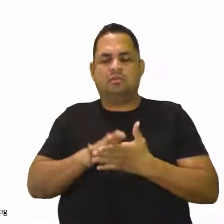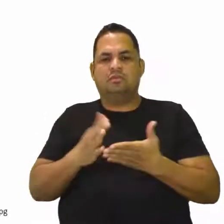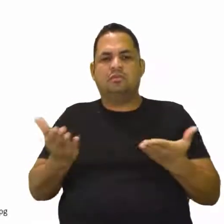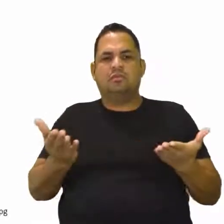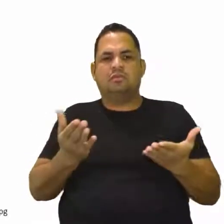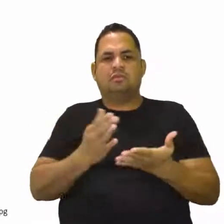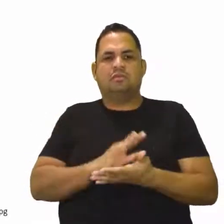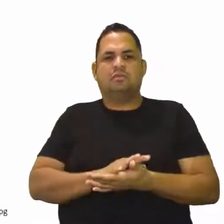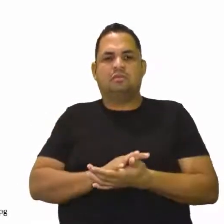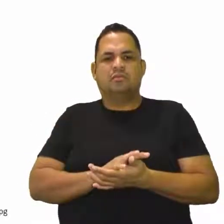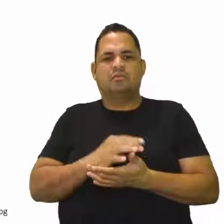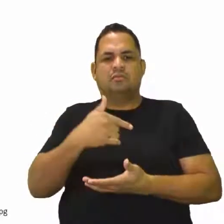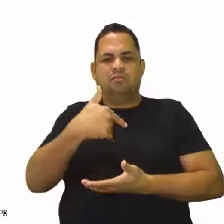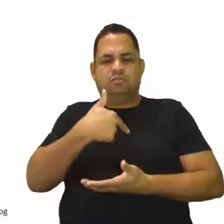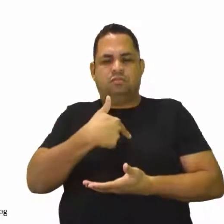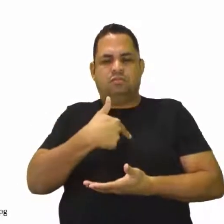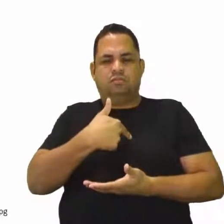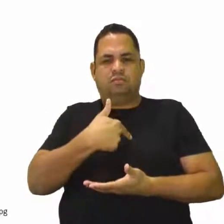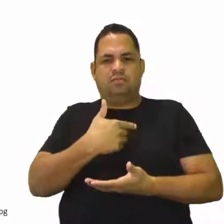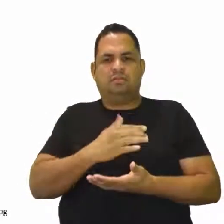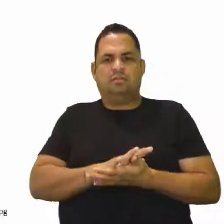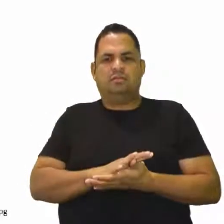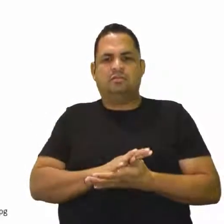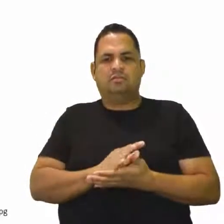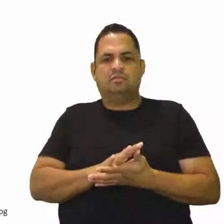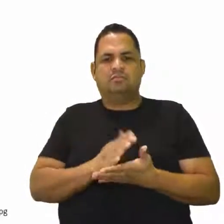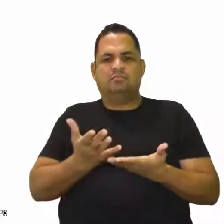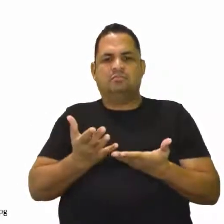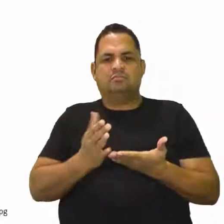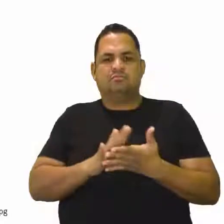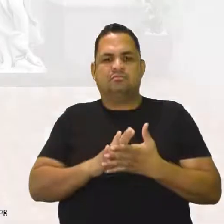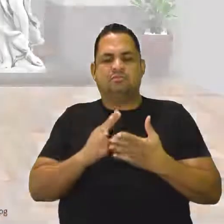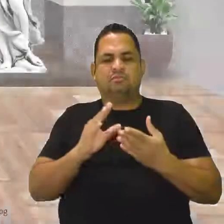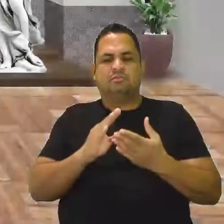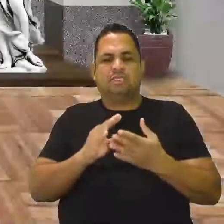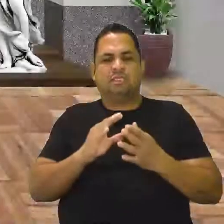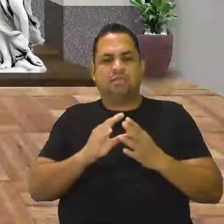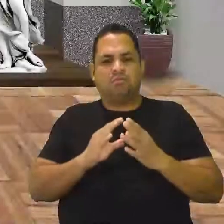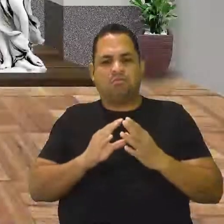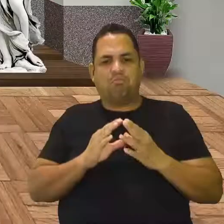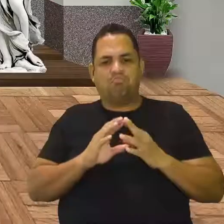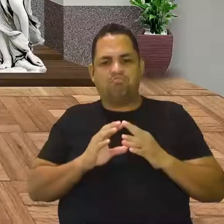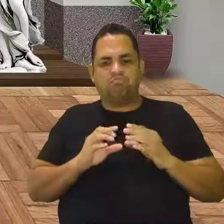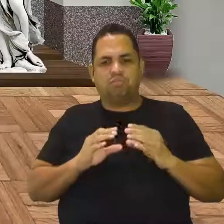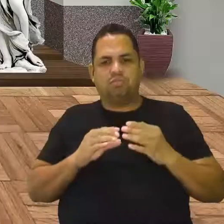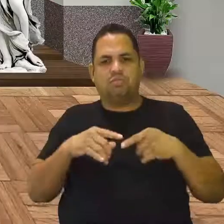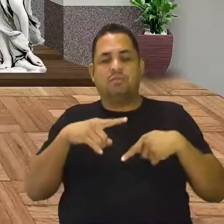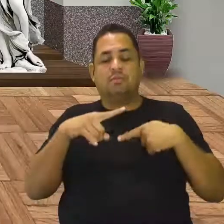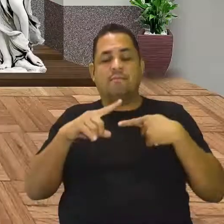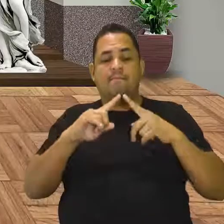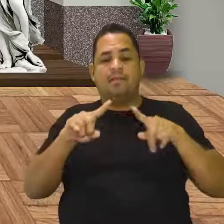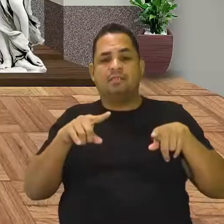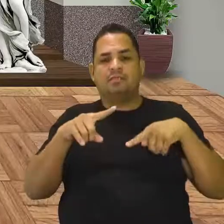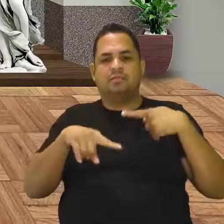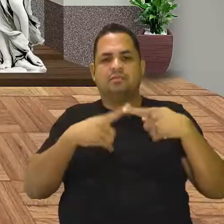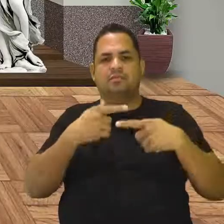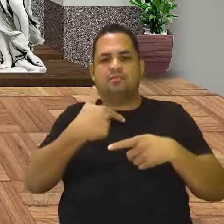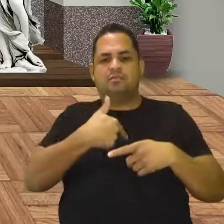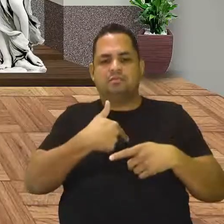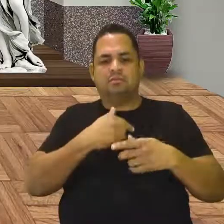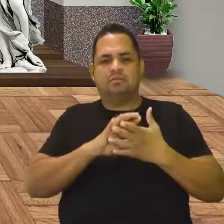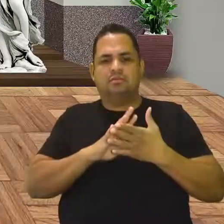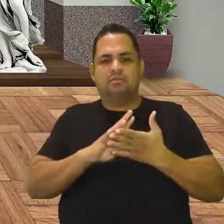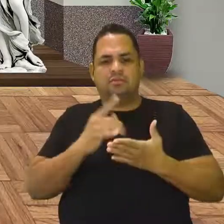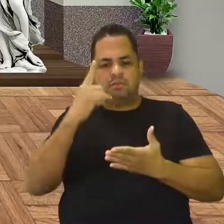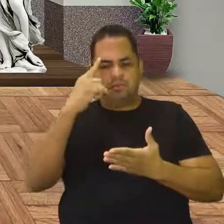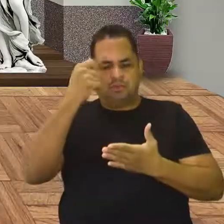isso, Getúlio Vargas tenta se consolidar. É claro, nós vamos ver que Getúlio Vargas toma